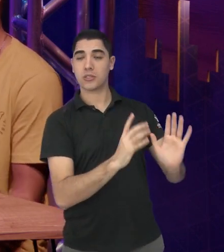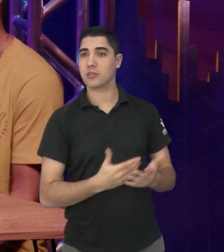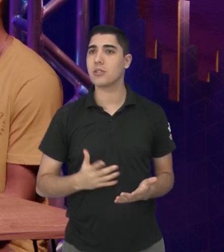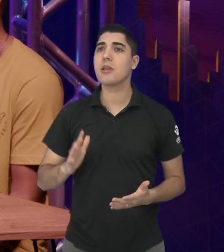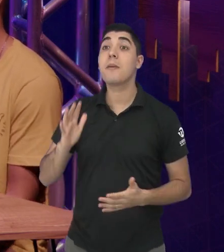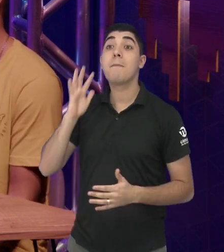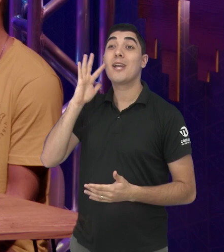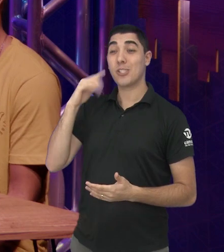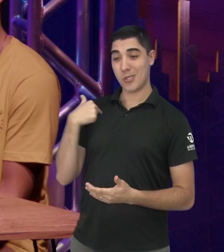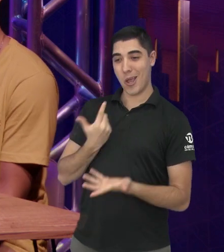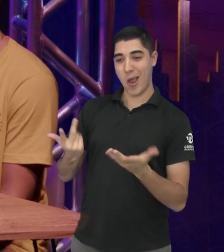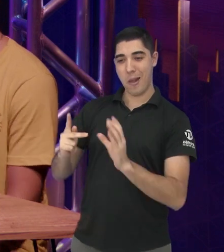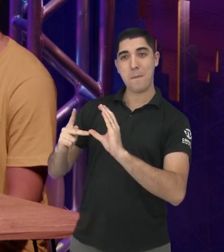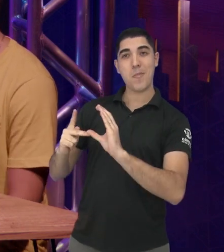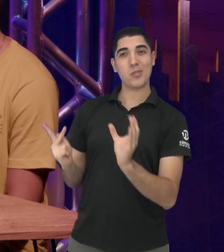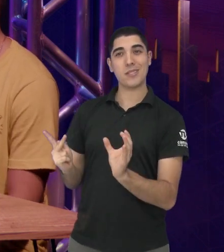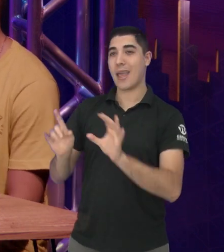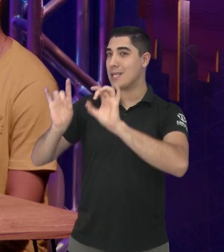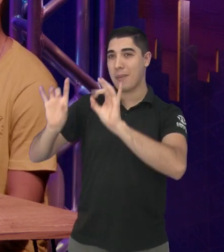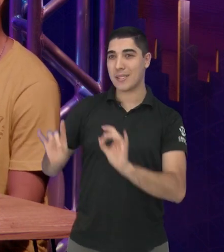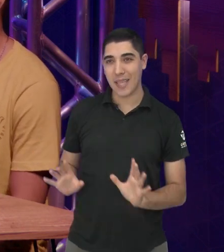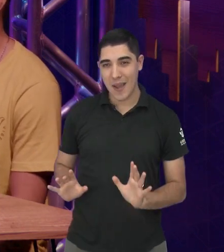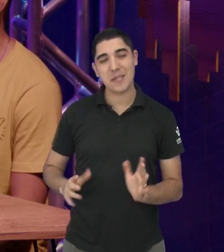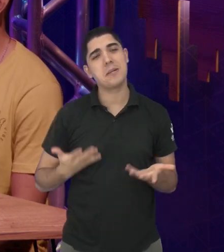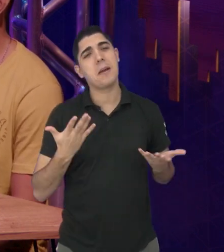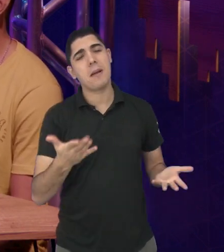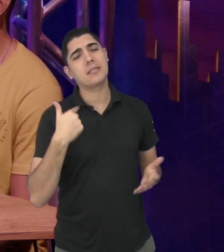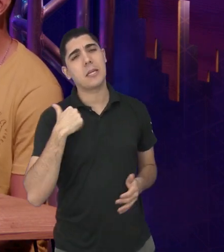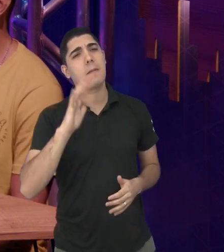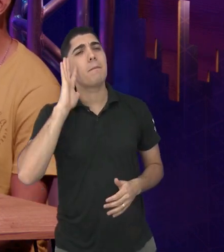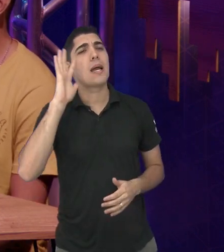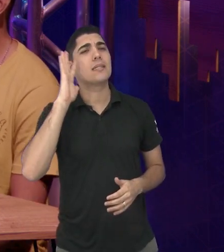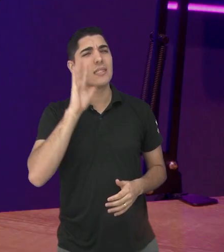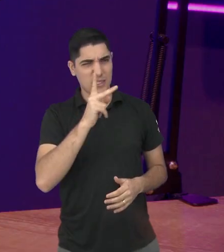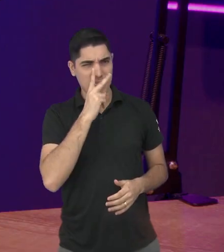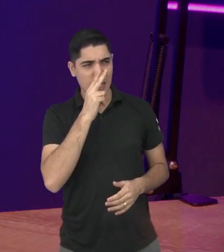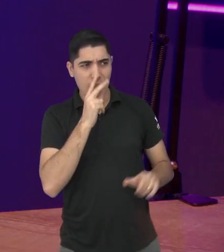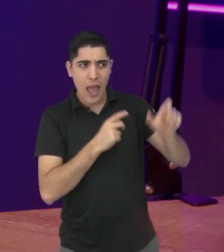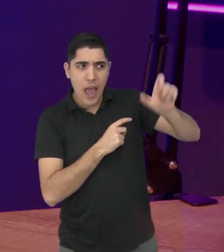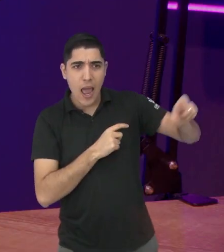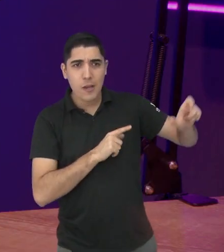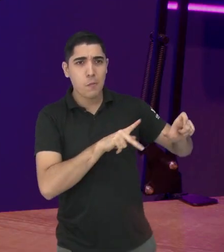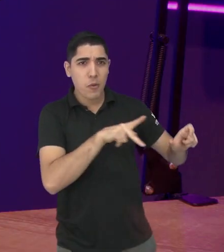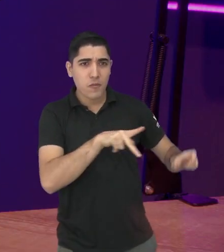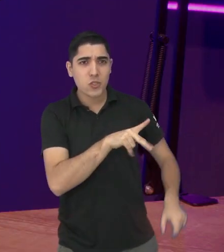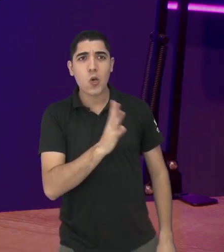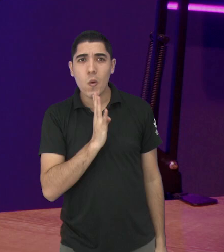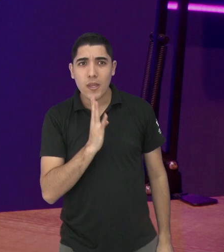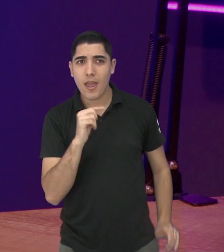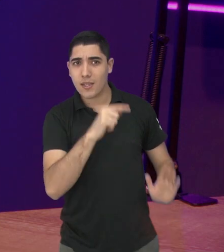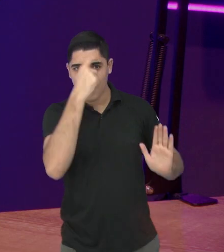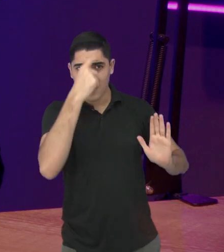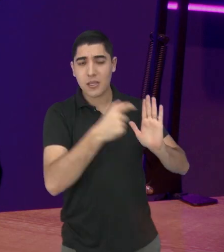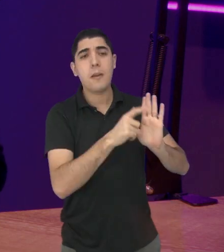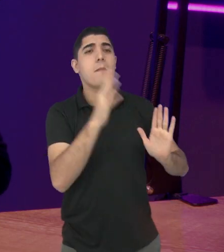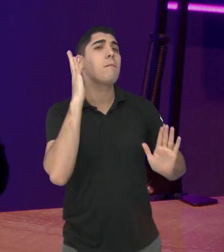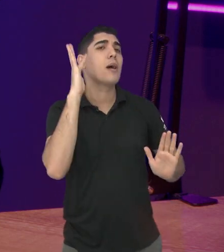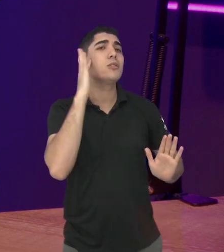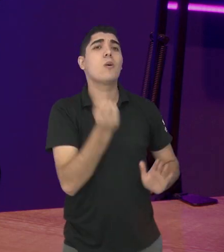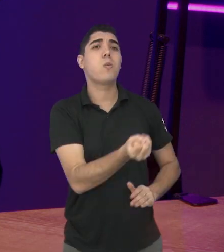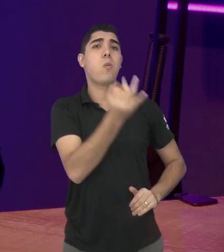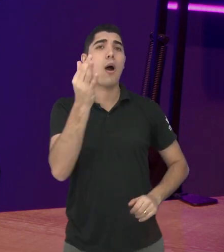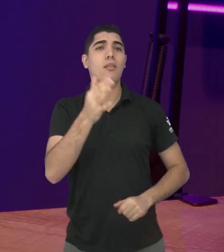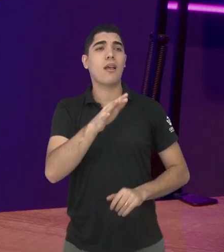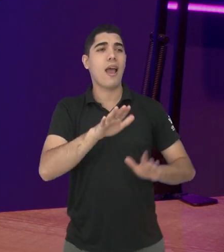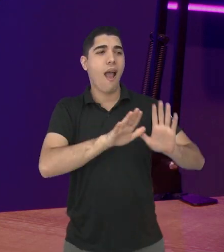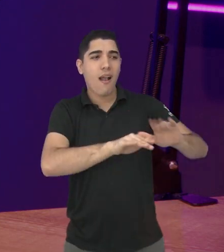ser personalizado, cara. E uma coisa que eu fico pensando, Samuel, será que professores sabem disso? Nossa. Porque quantas crianças e adolescentes não devem